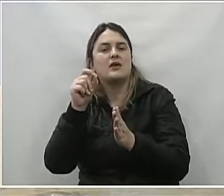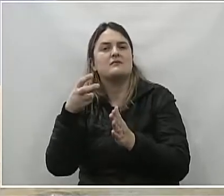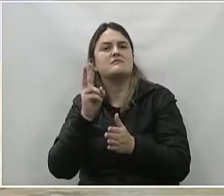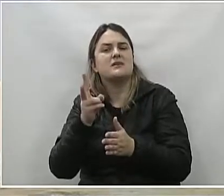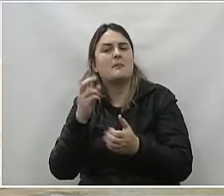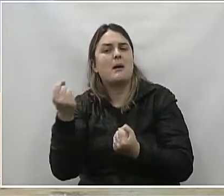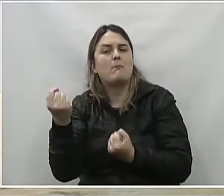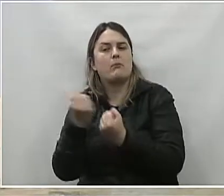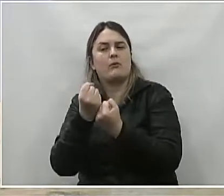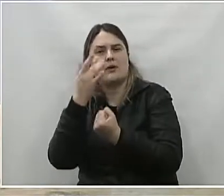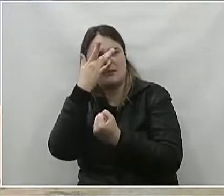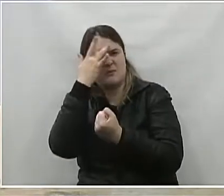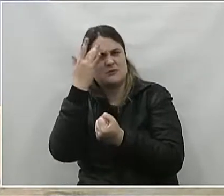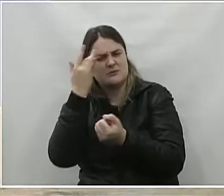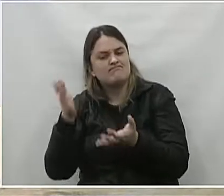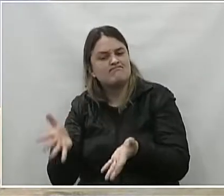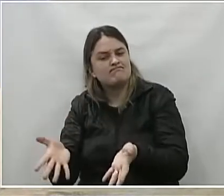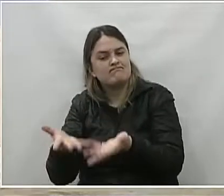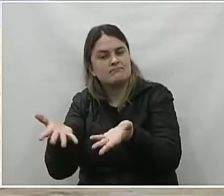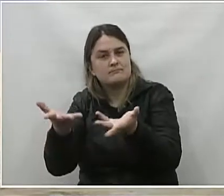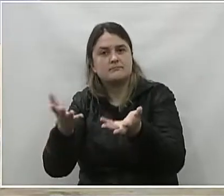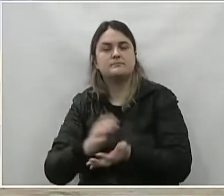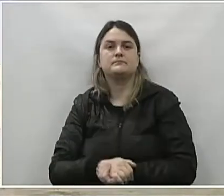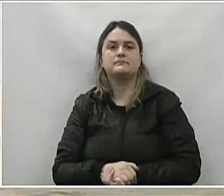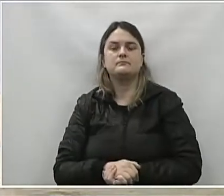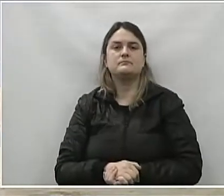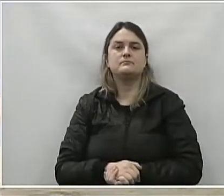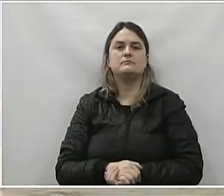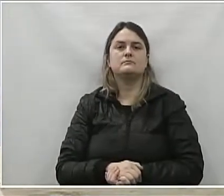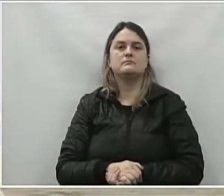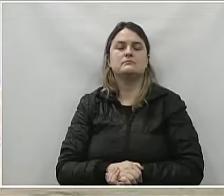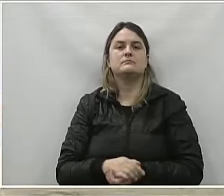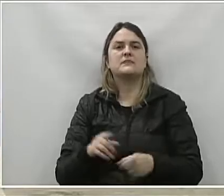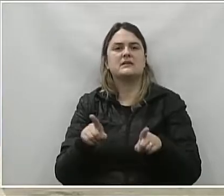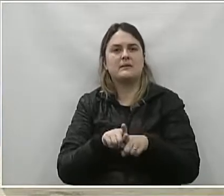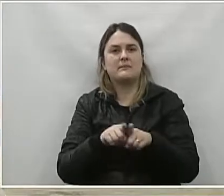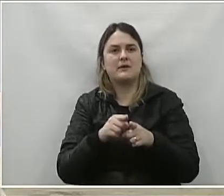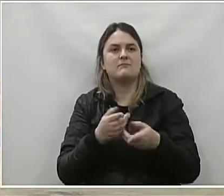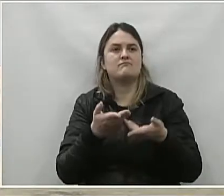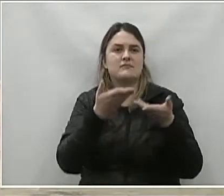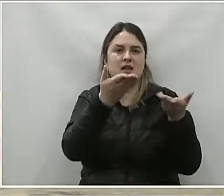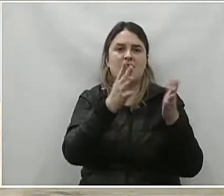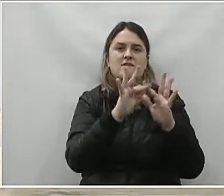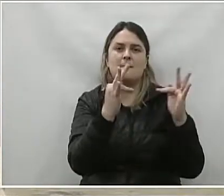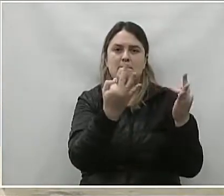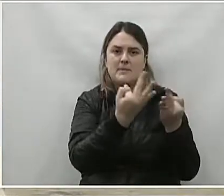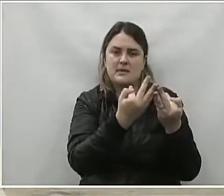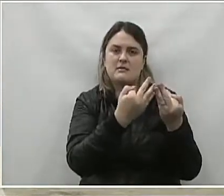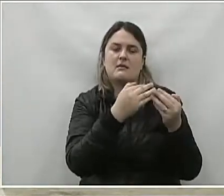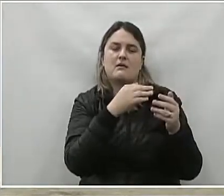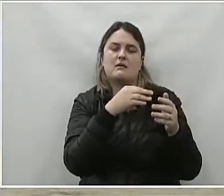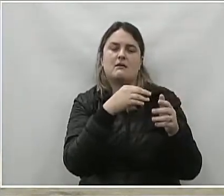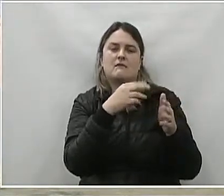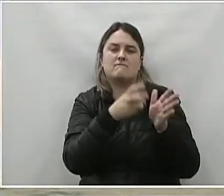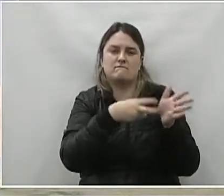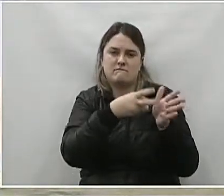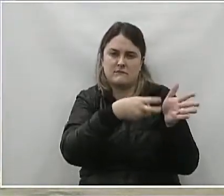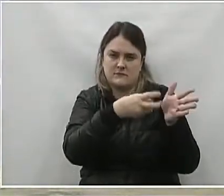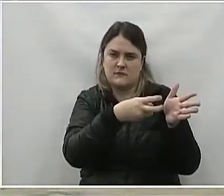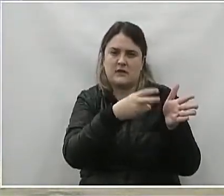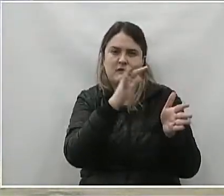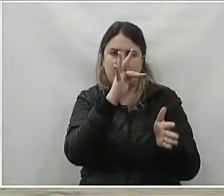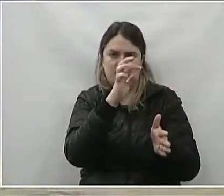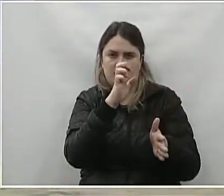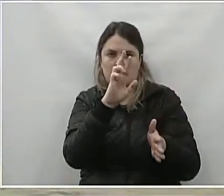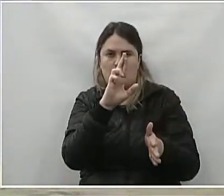feito dentro dessa secretaria. E quero me dirigir às famílias do ferroviário, a qual algumas já